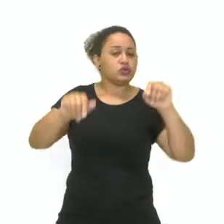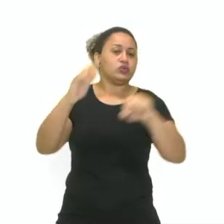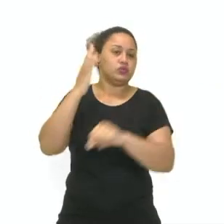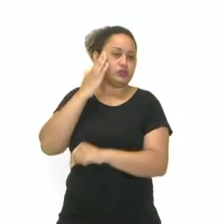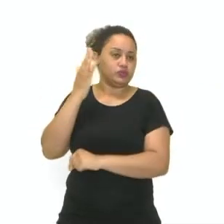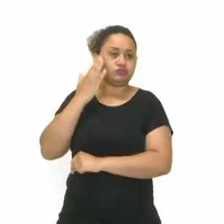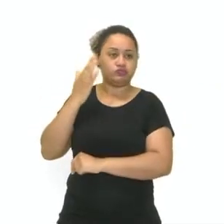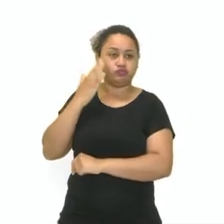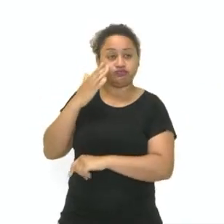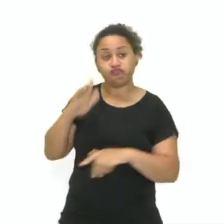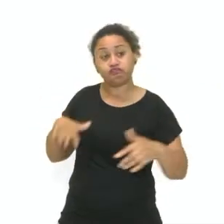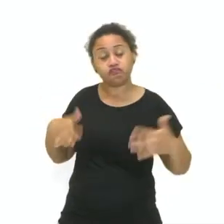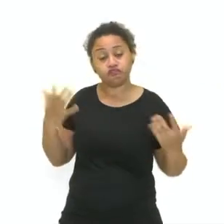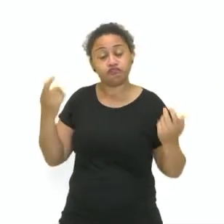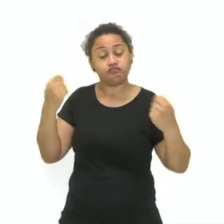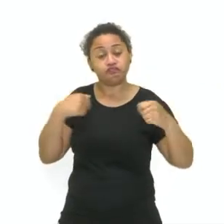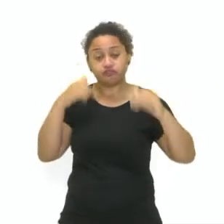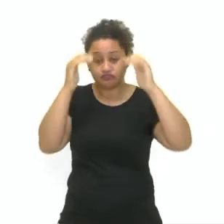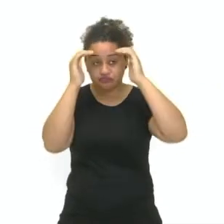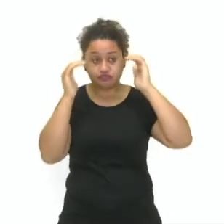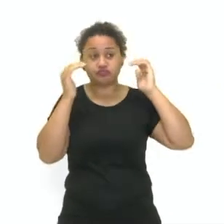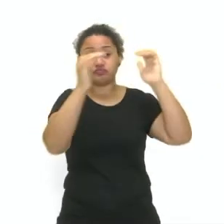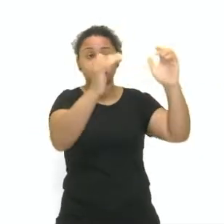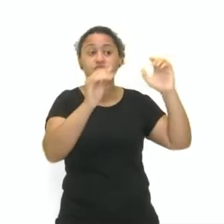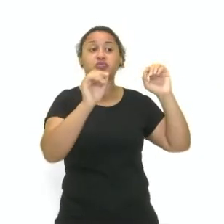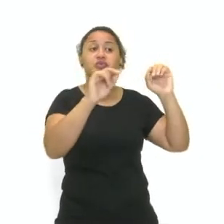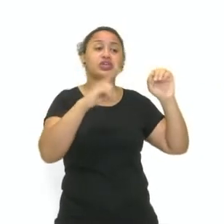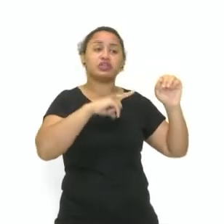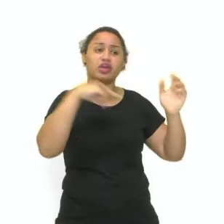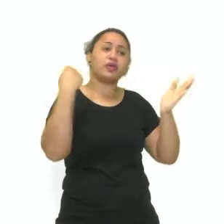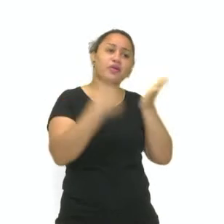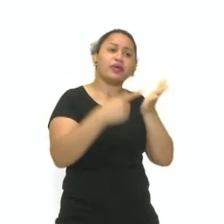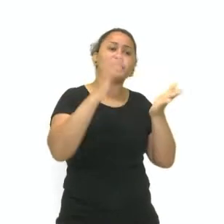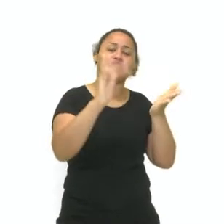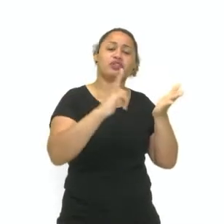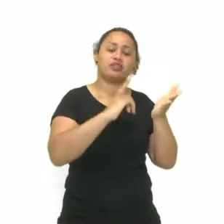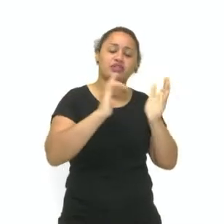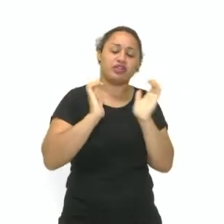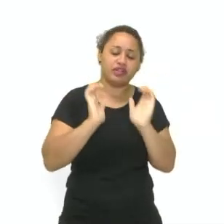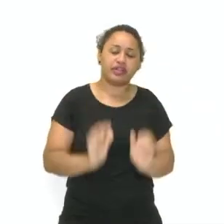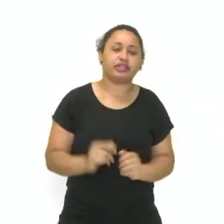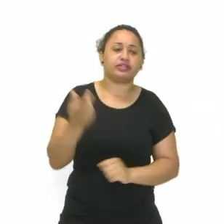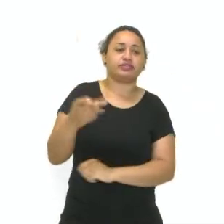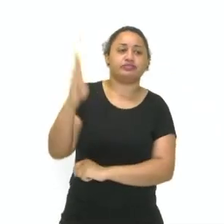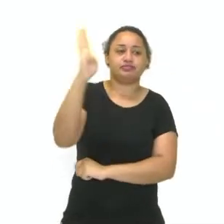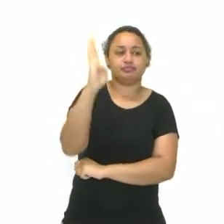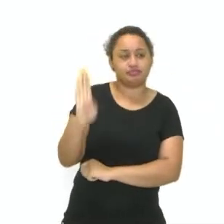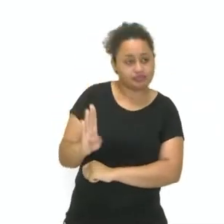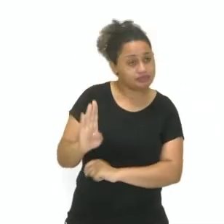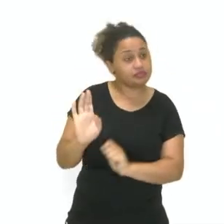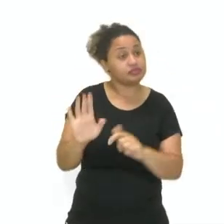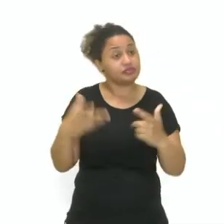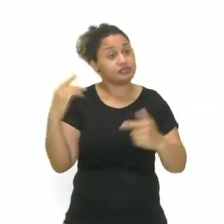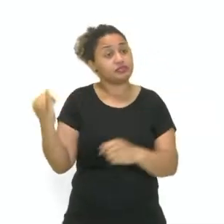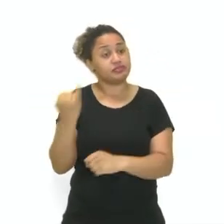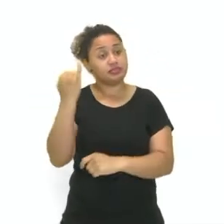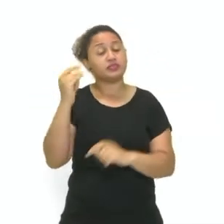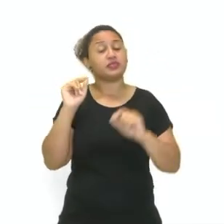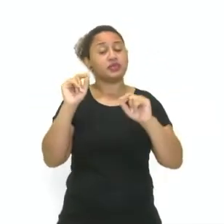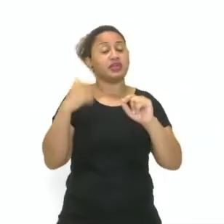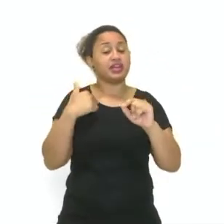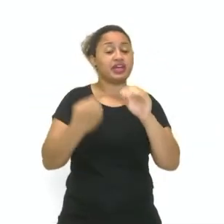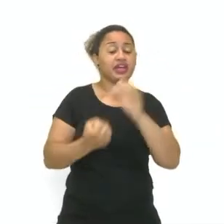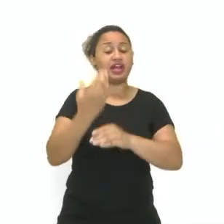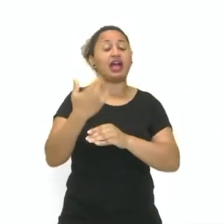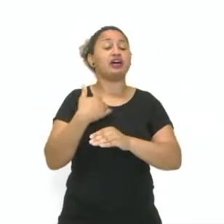e então terá de cumprir já pacto estabelecido com a cidadania brasileira, necessariamente formada